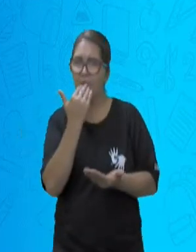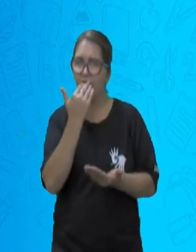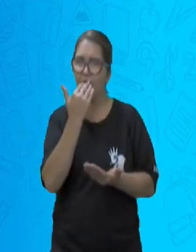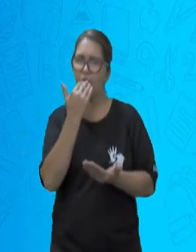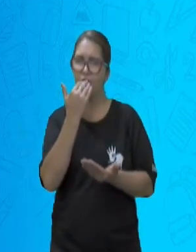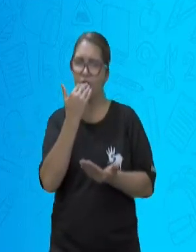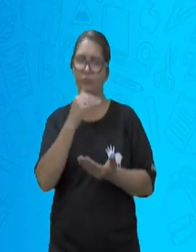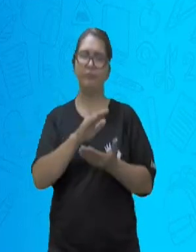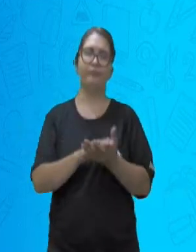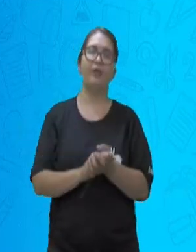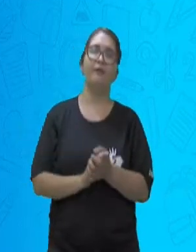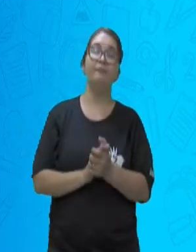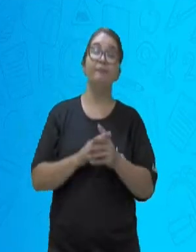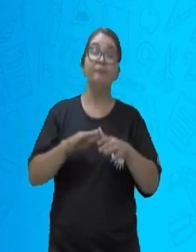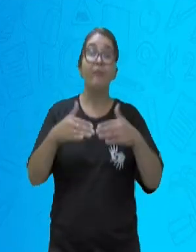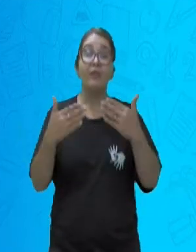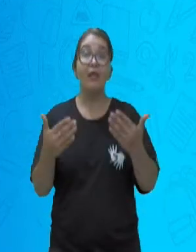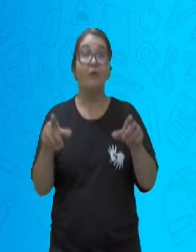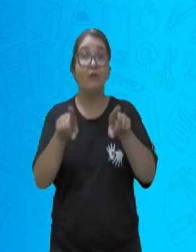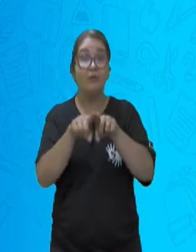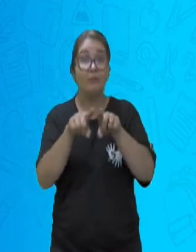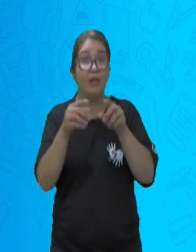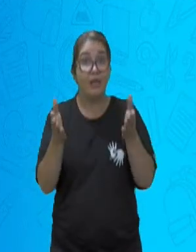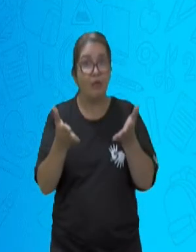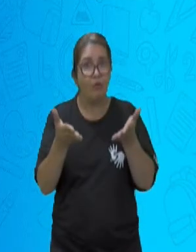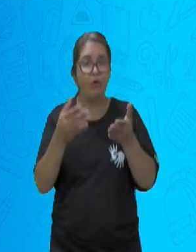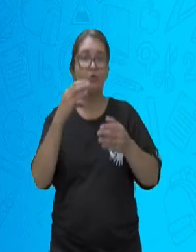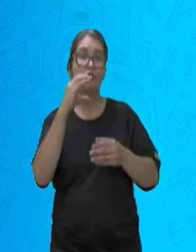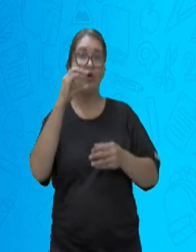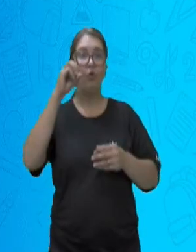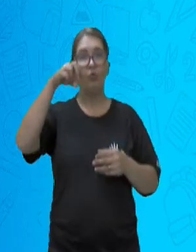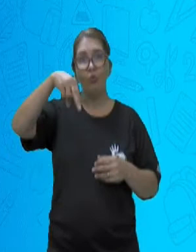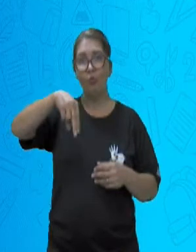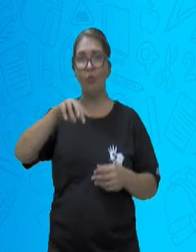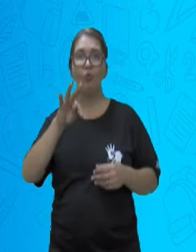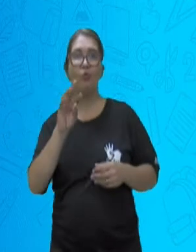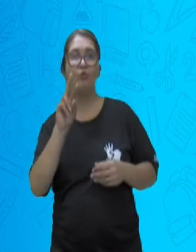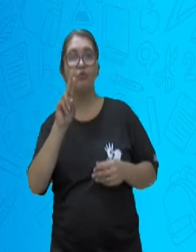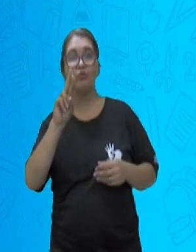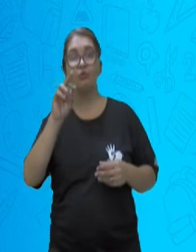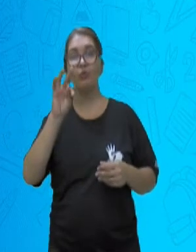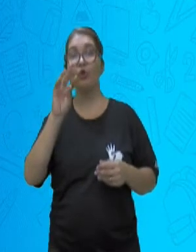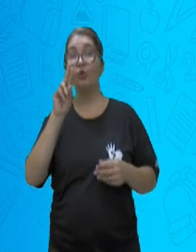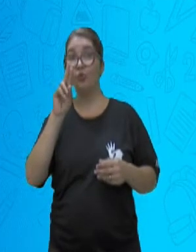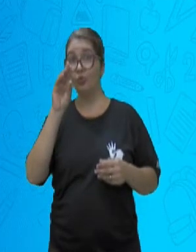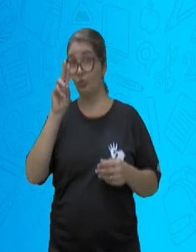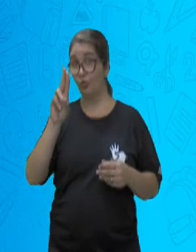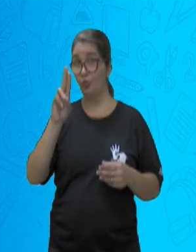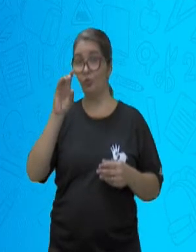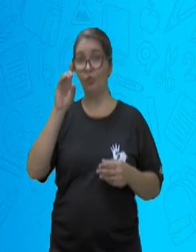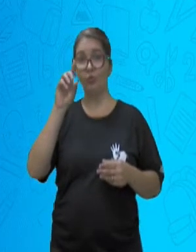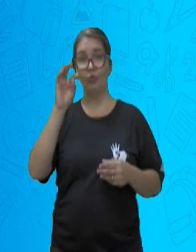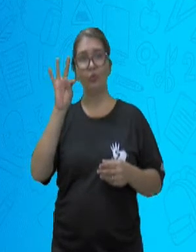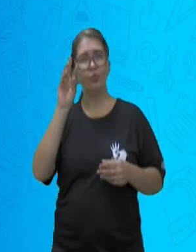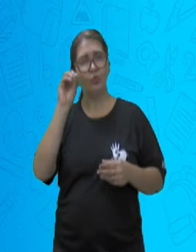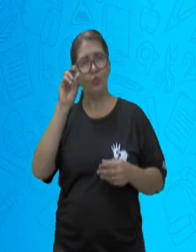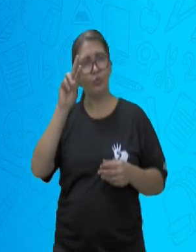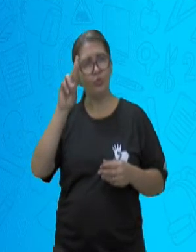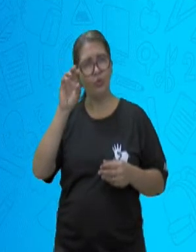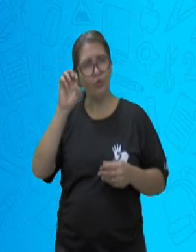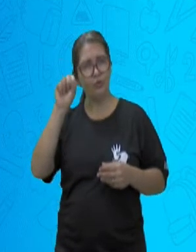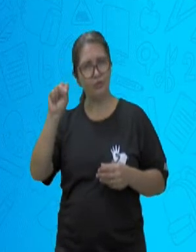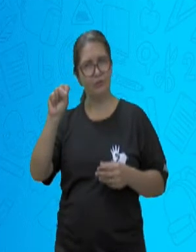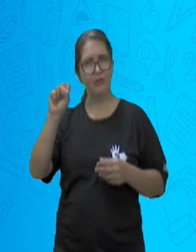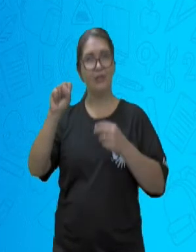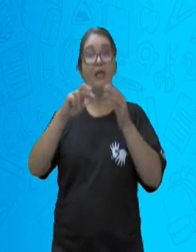os construtores. São os que fornecem proteínas e que auxiliam na